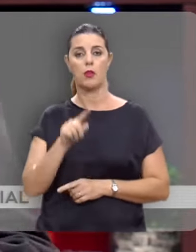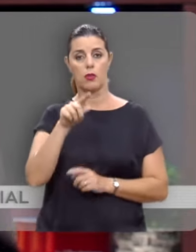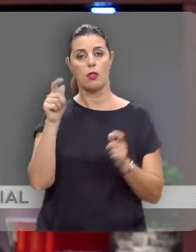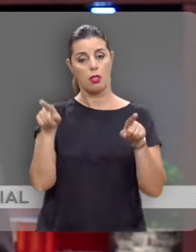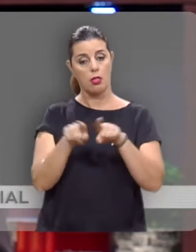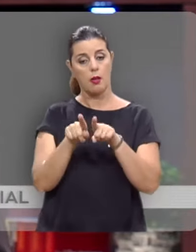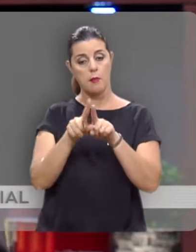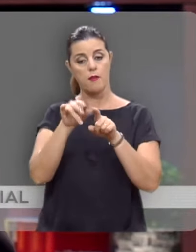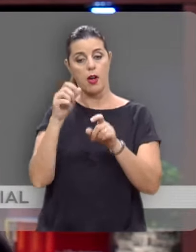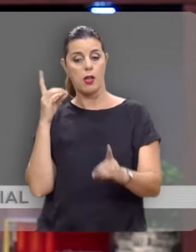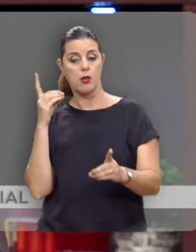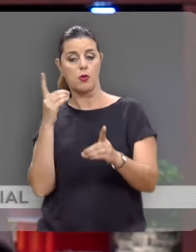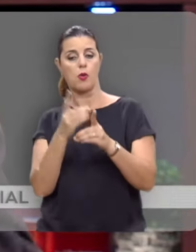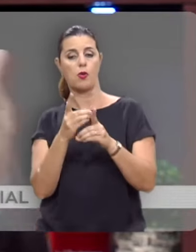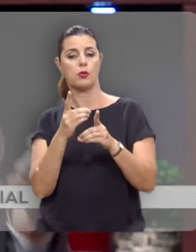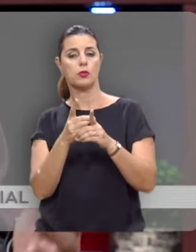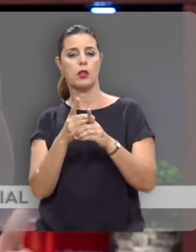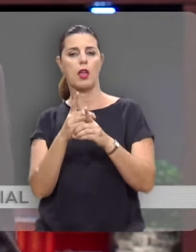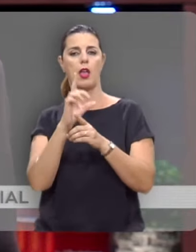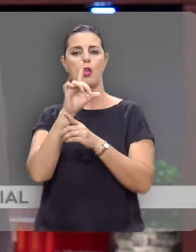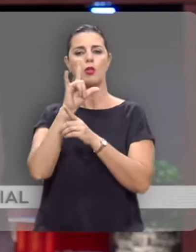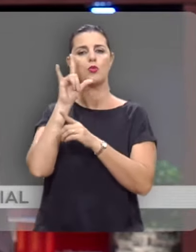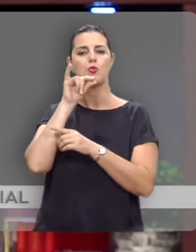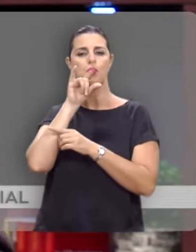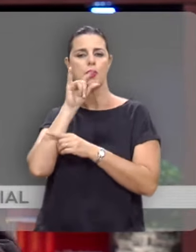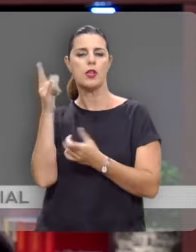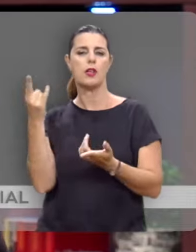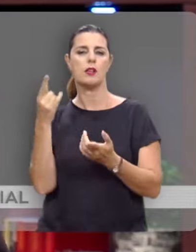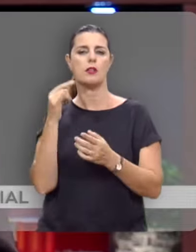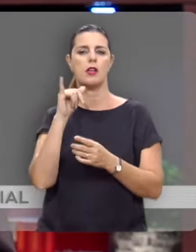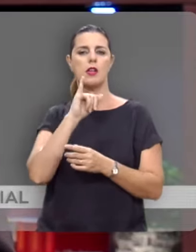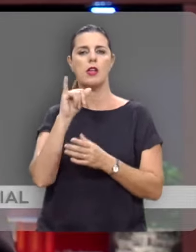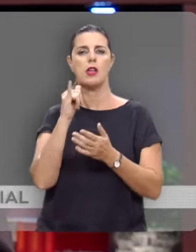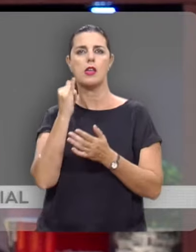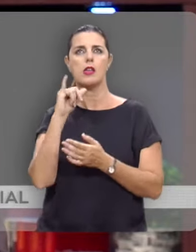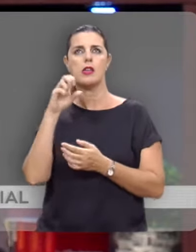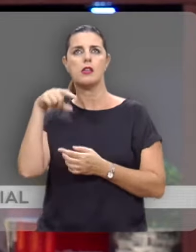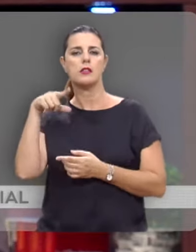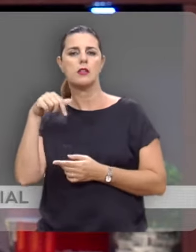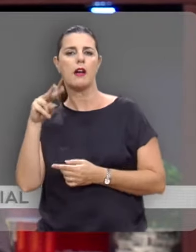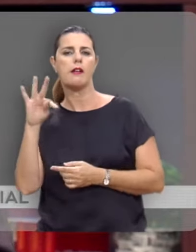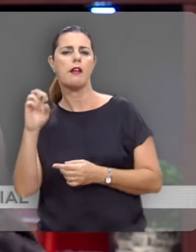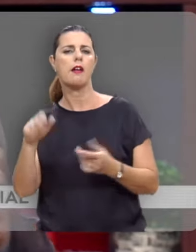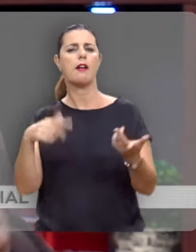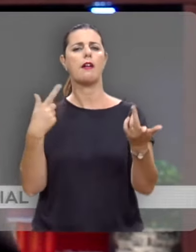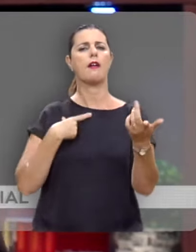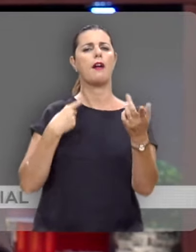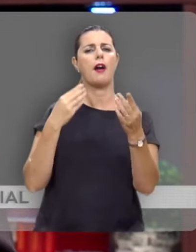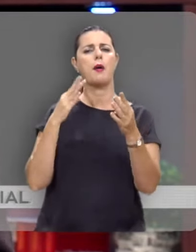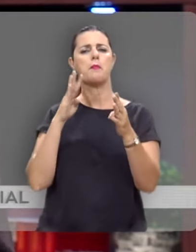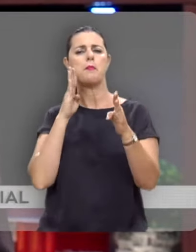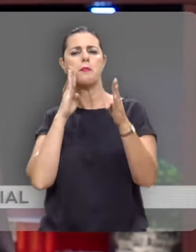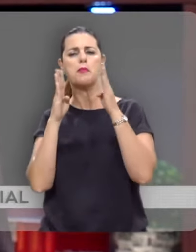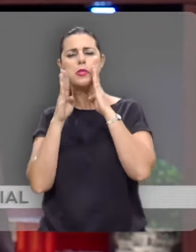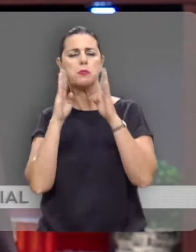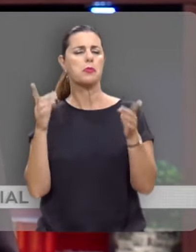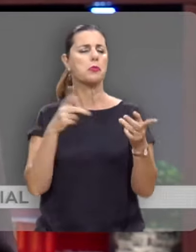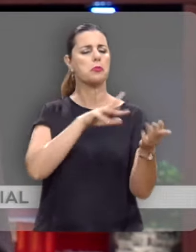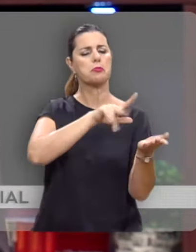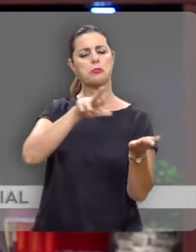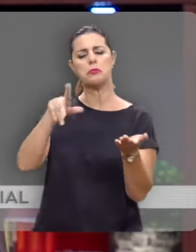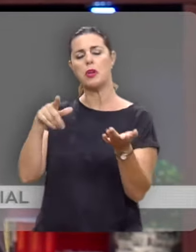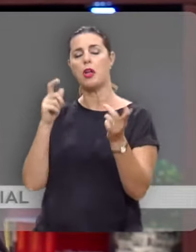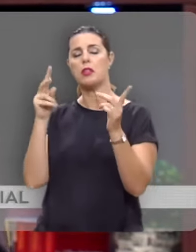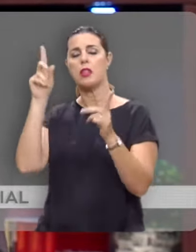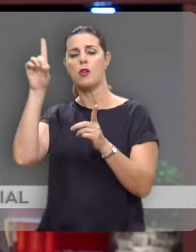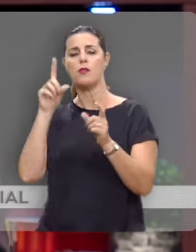facebook.com/ipb.org.br, e você também vai nos encontrar no Twitter, no Instagram, na @ipboficial, e você vai poder conhecer um pouquinho